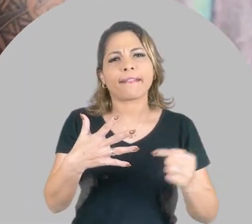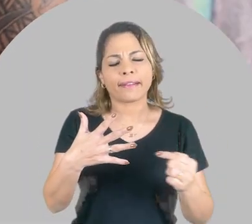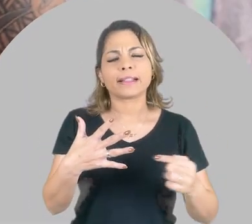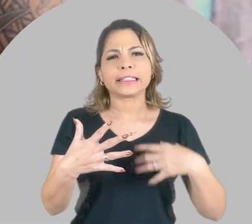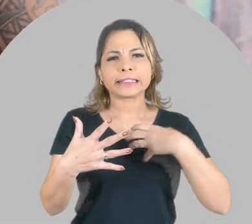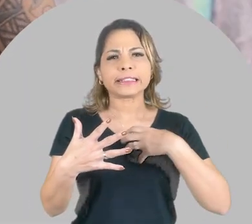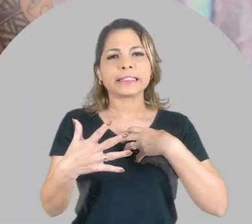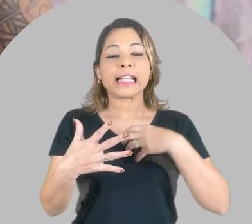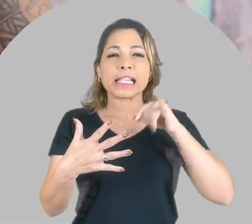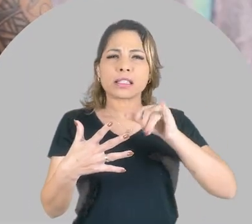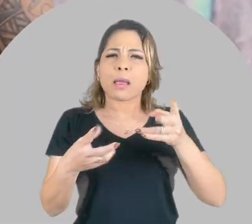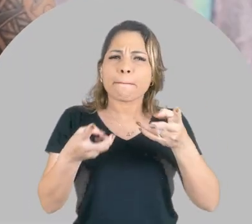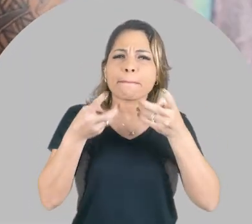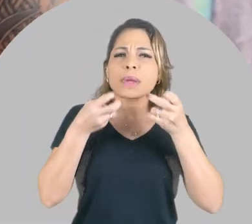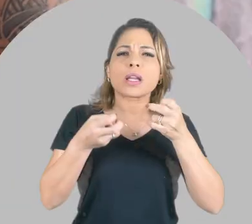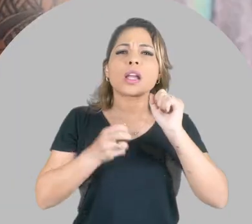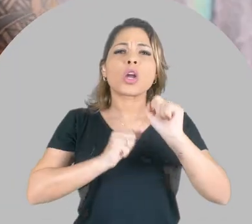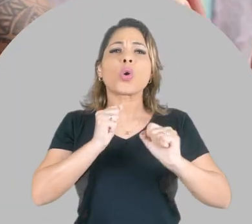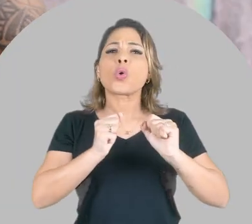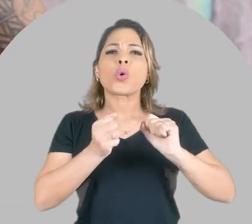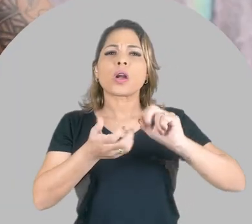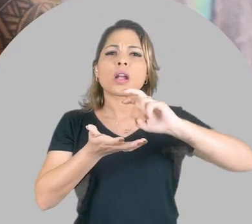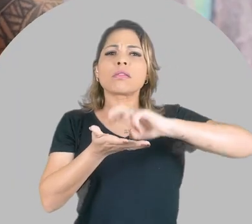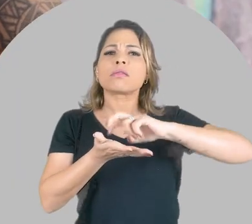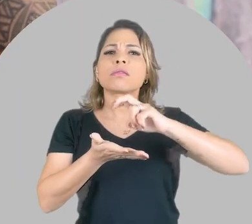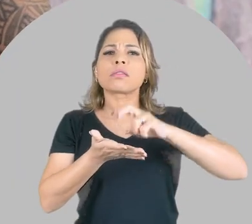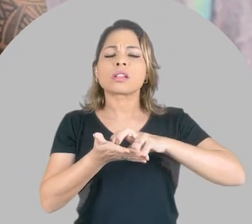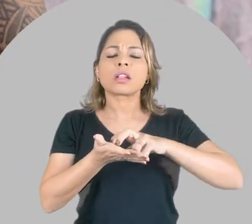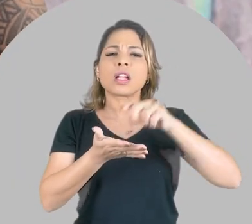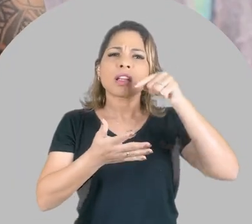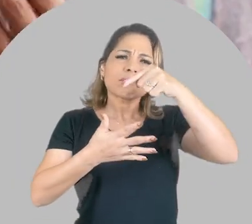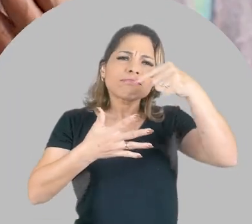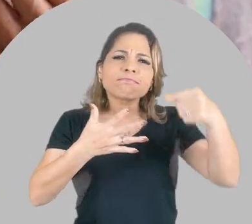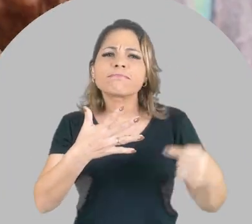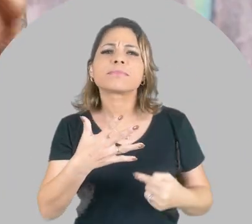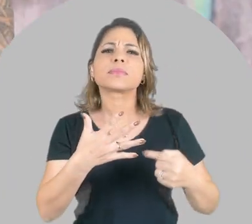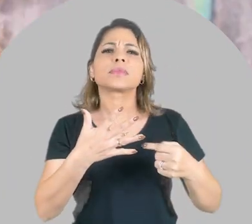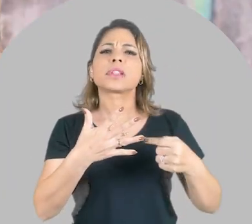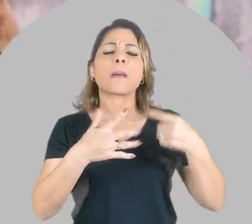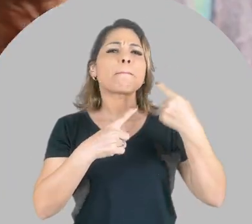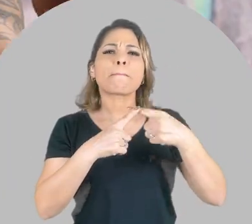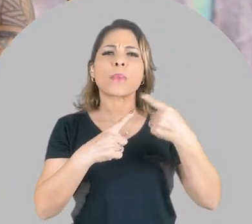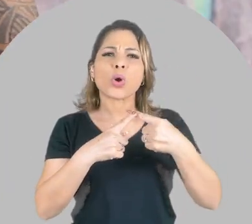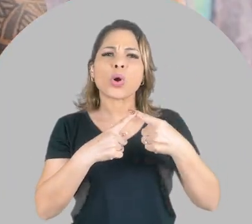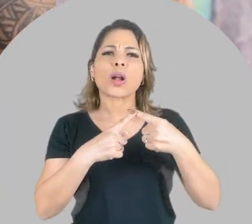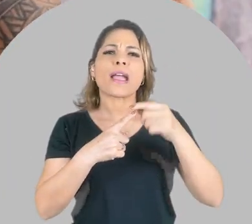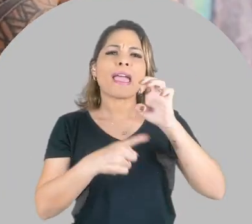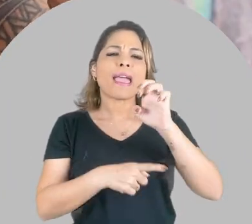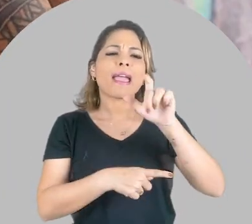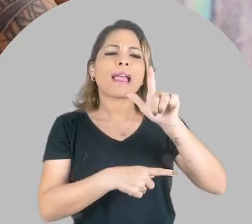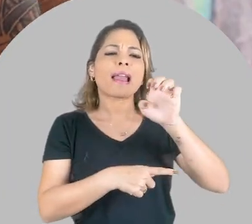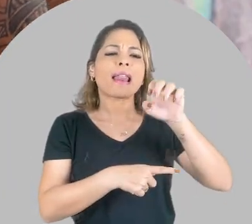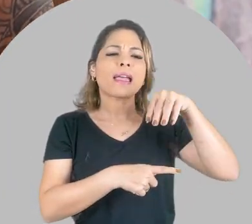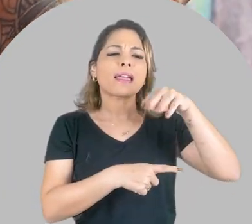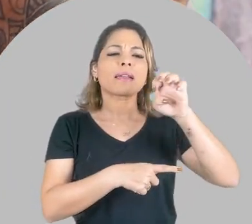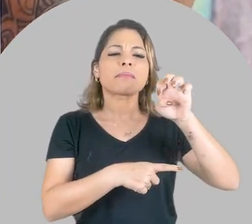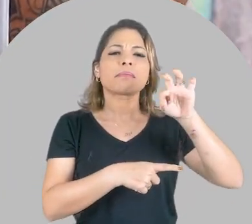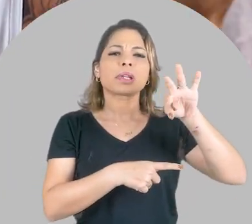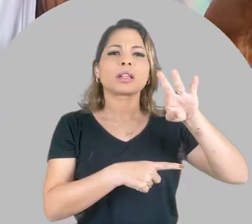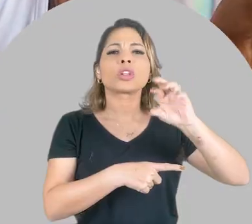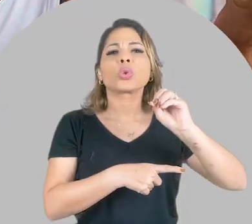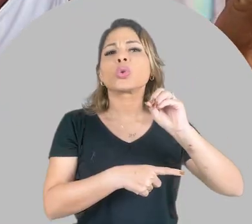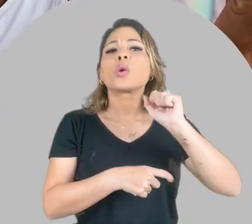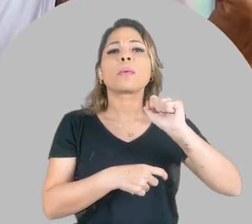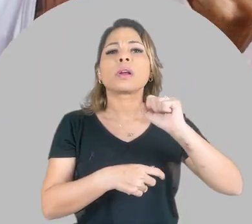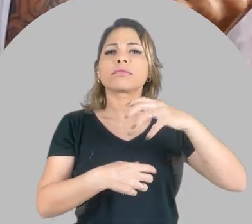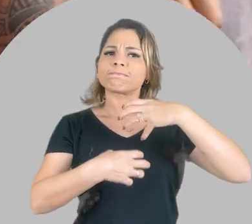hop, porque tem uma questão de essência, se você olhar, o que é que transforma o hip hop, porque os elementos do hip hop, porque esse nome,